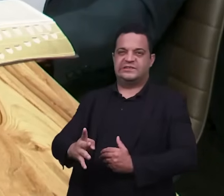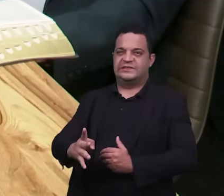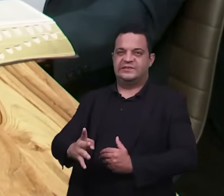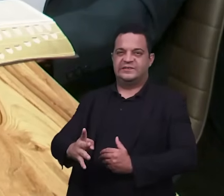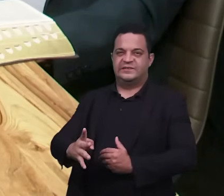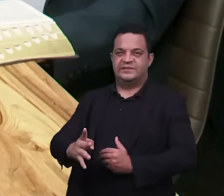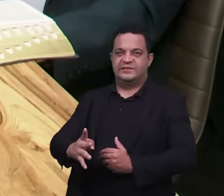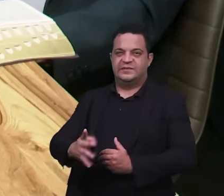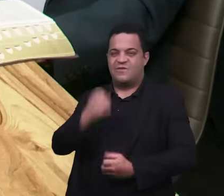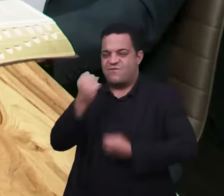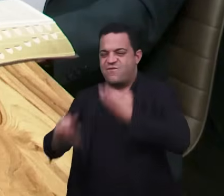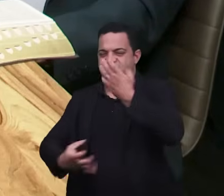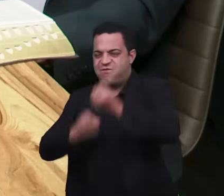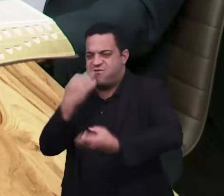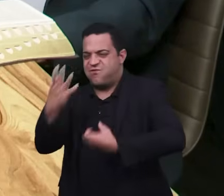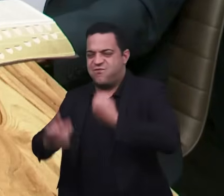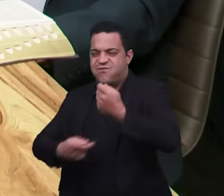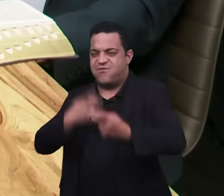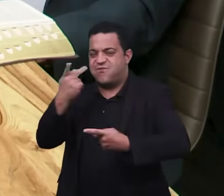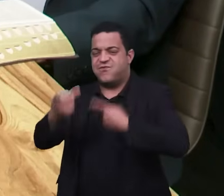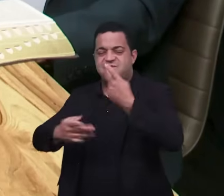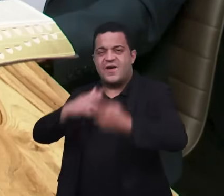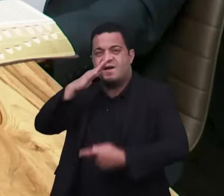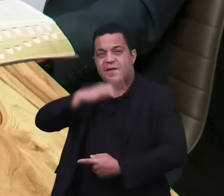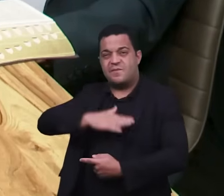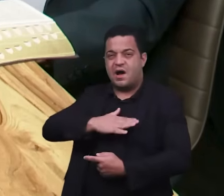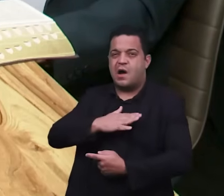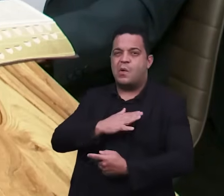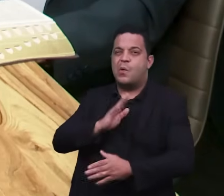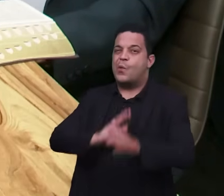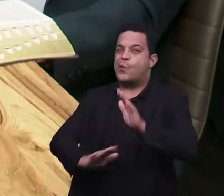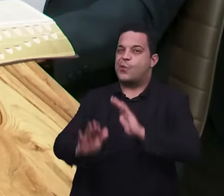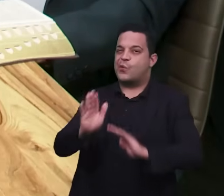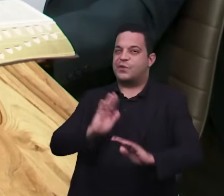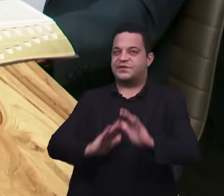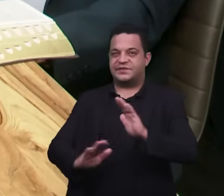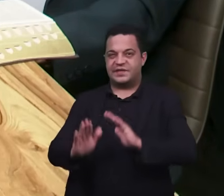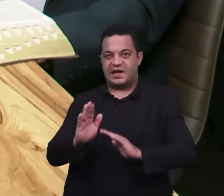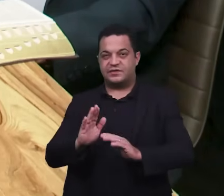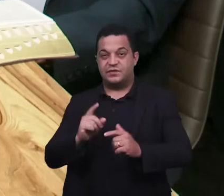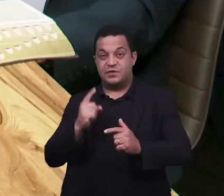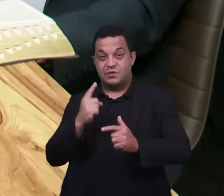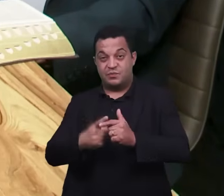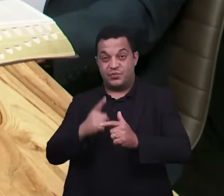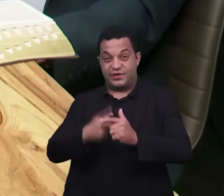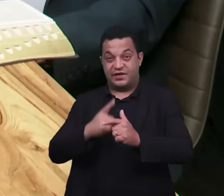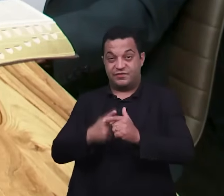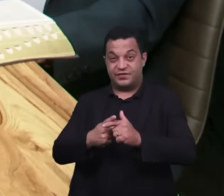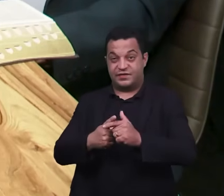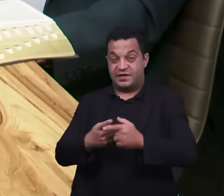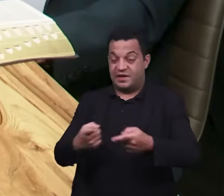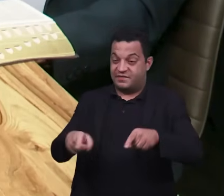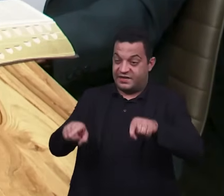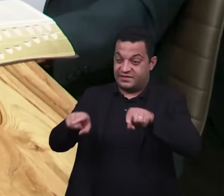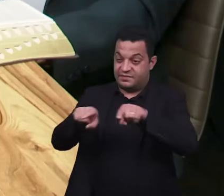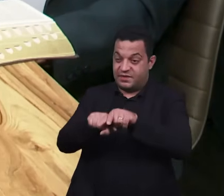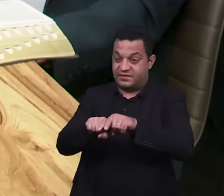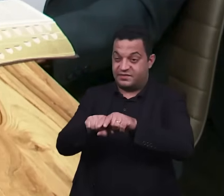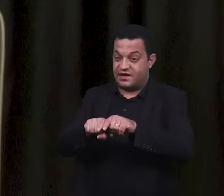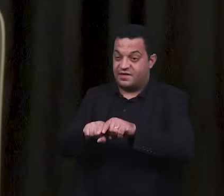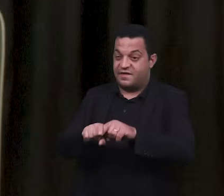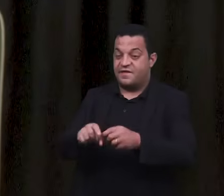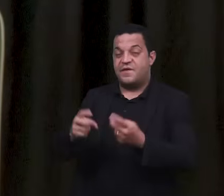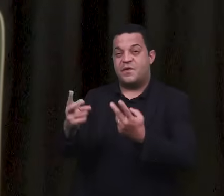ele. Exato. Então, é uma palavra do apóstolo Paulo muito boa, né? Porque nós temos realmente